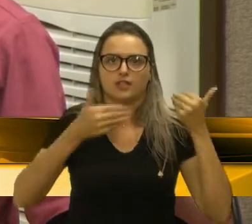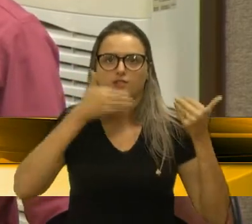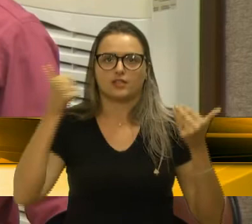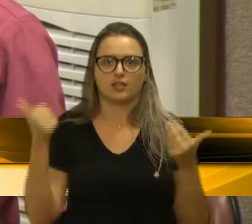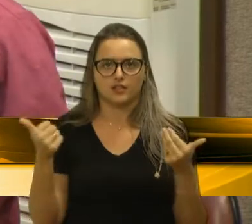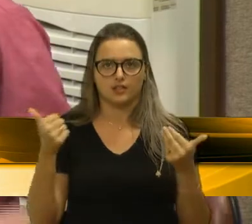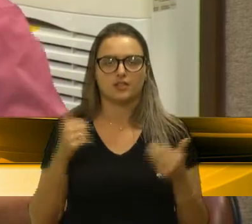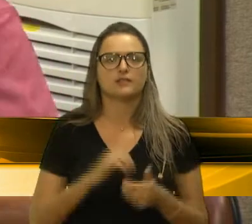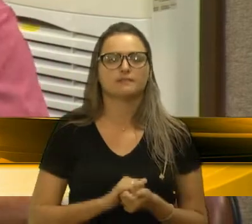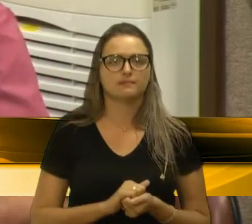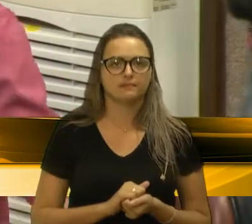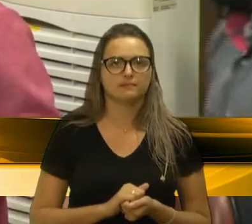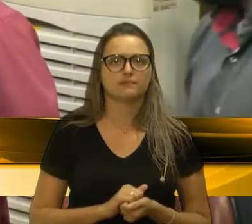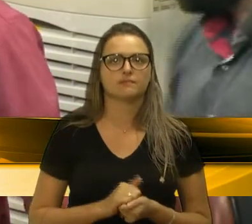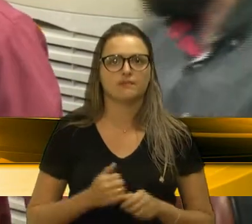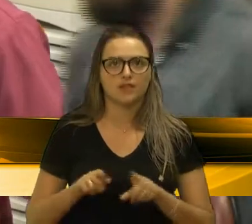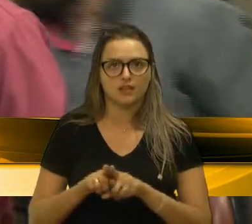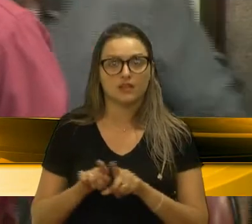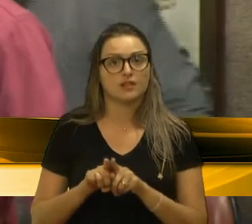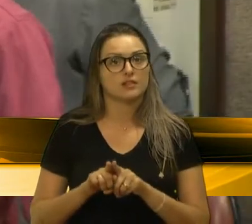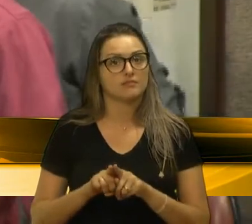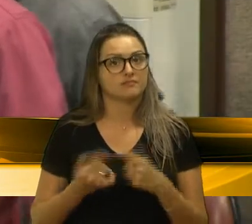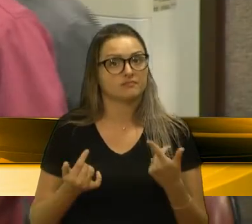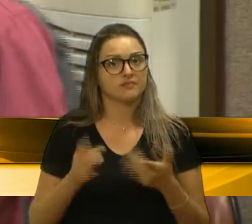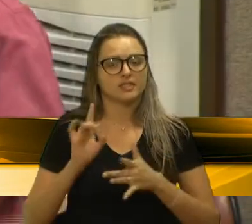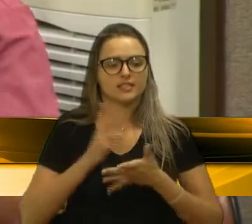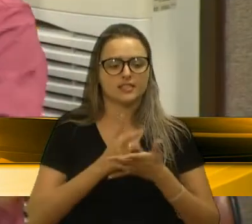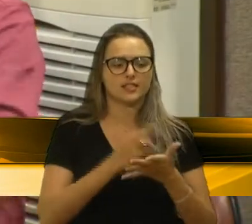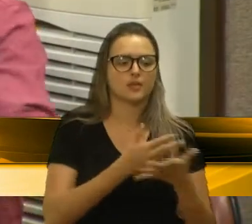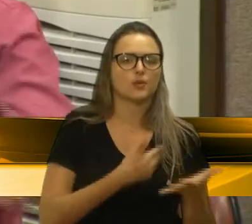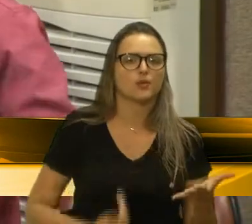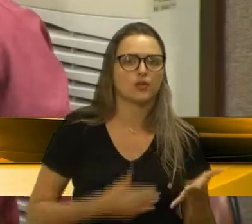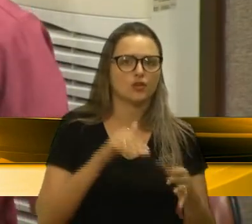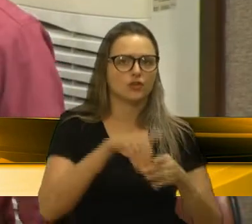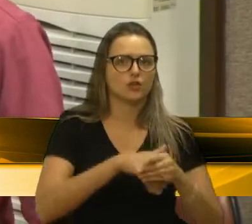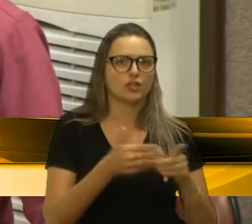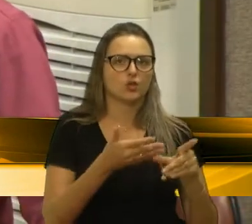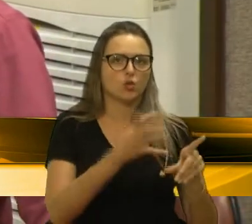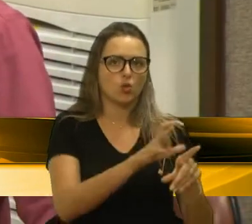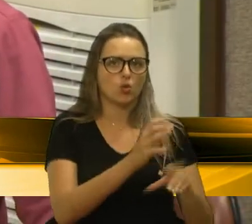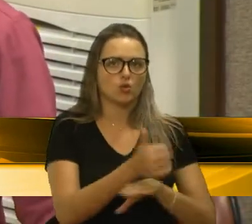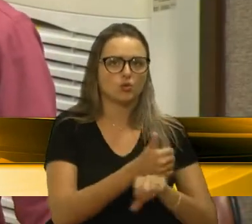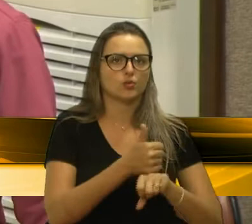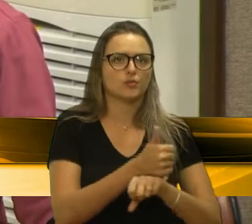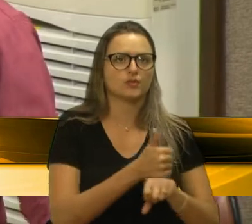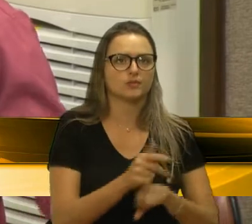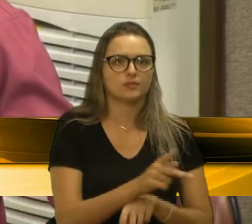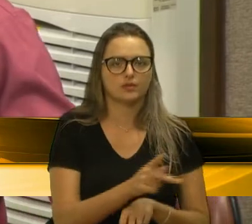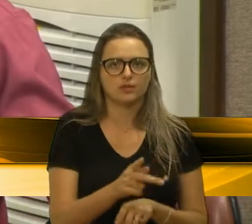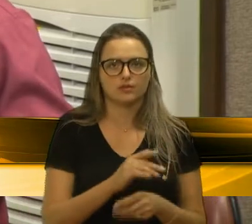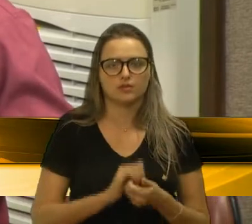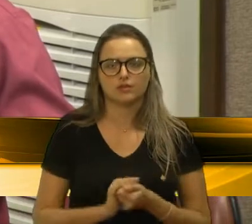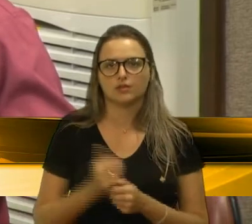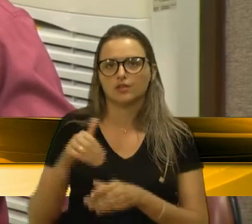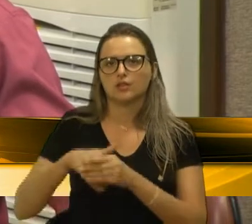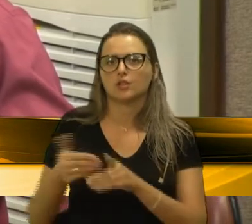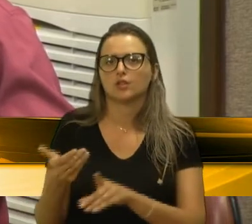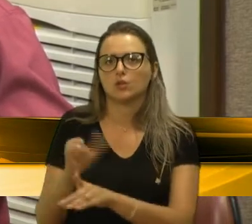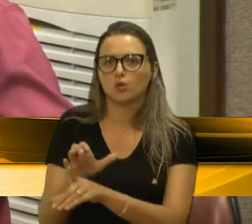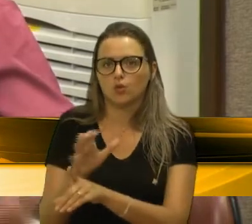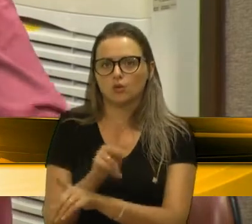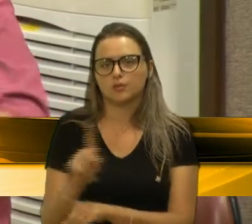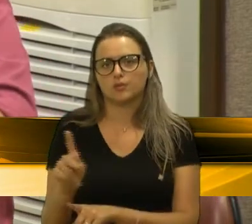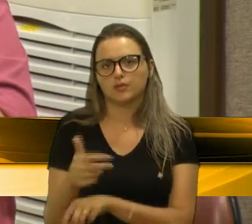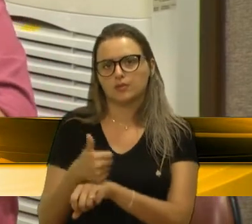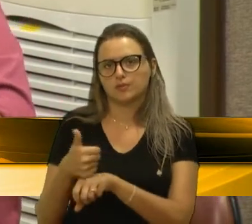então também vamos colocar esse rico eles como bonzinho votando contra o trabalhador quanto o brigadiano e quanto a professores né e